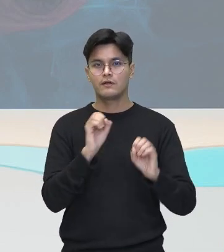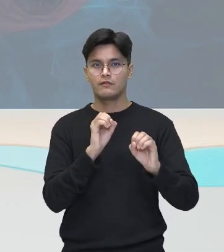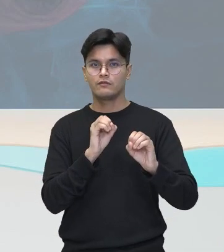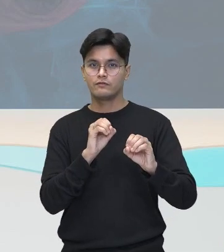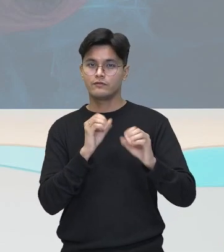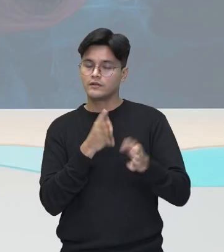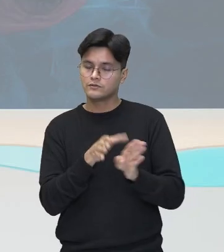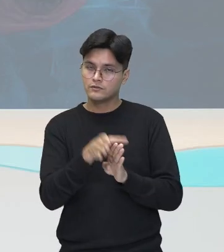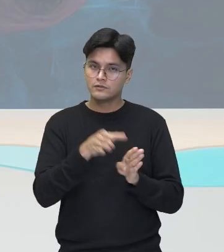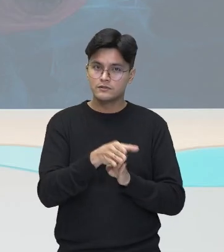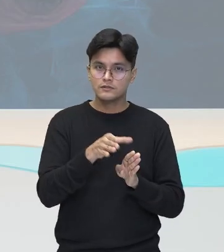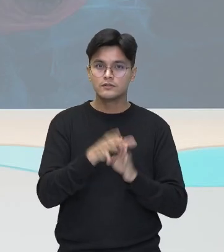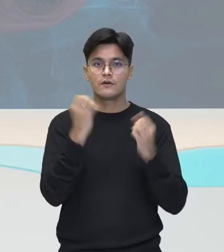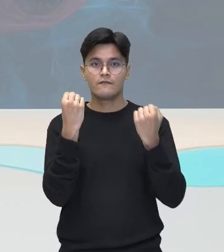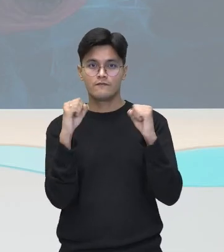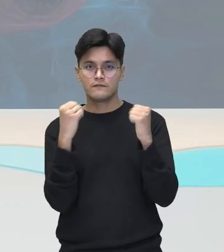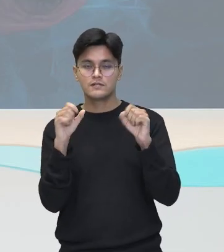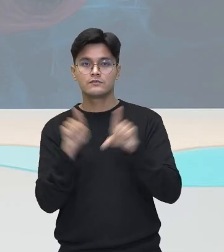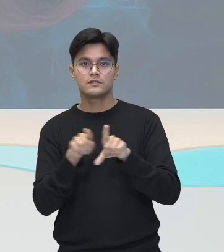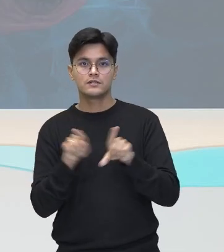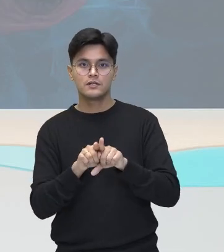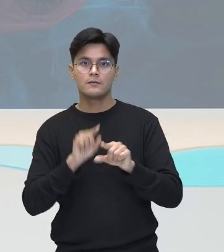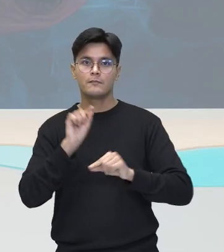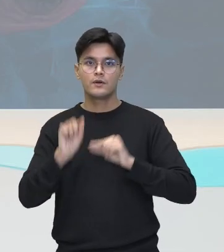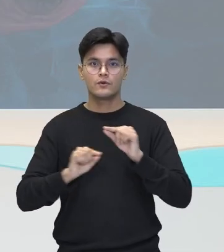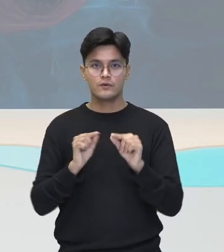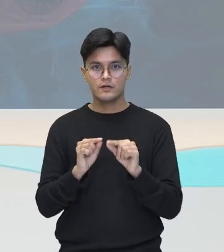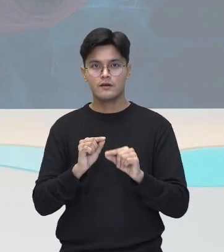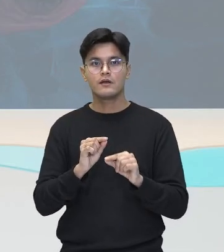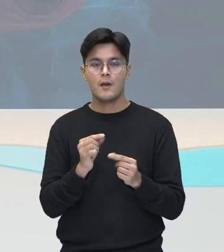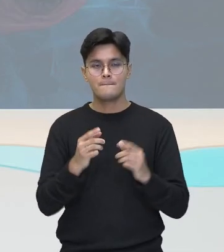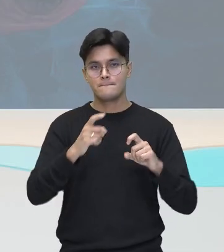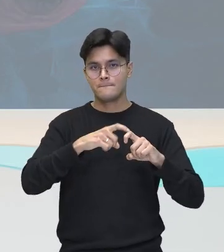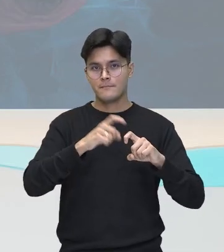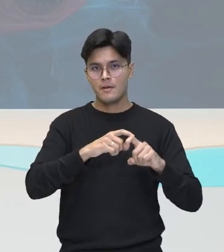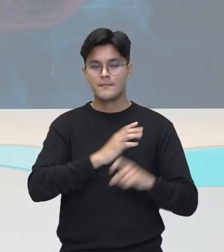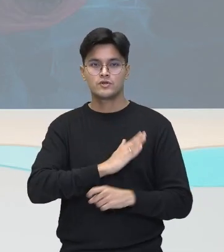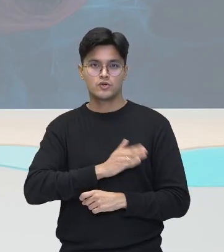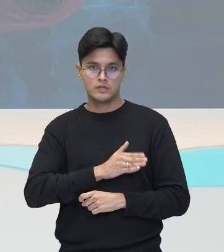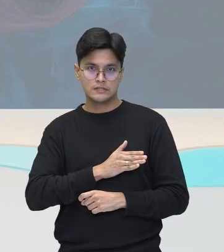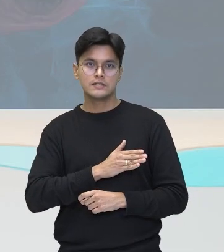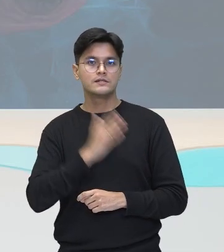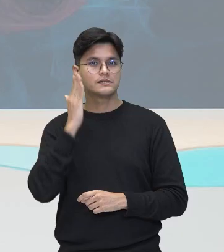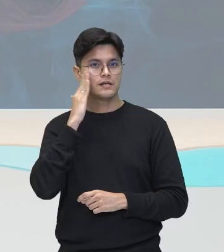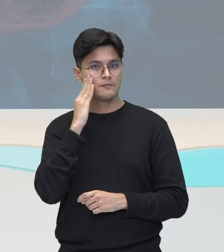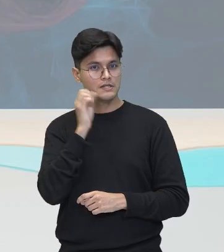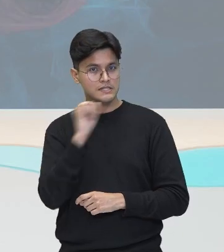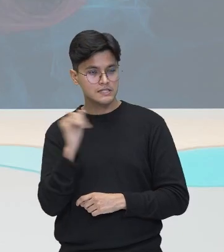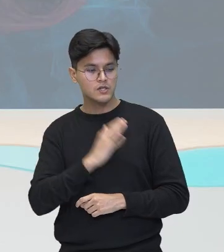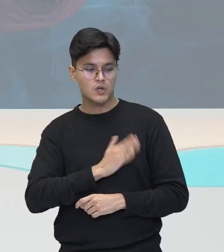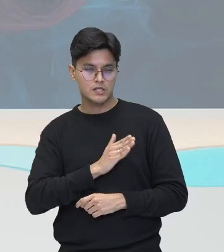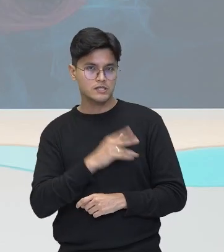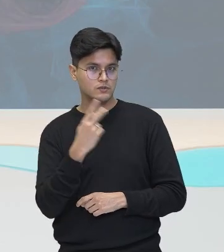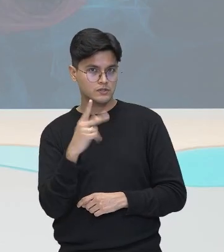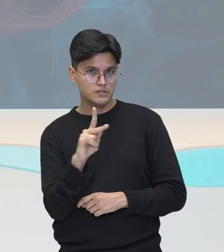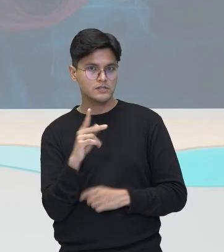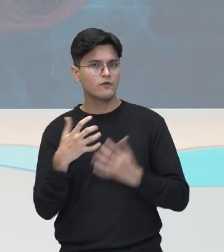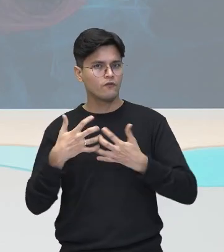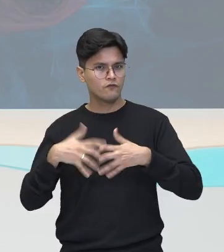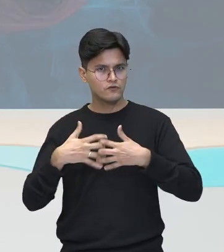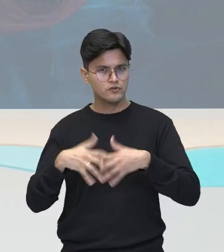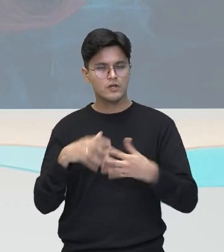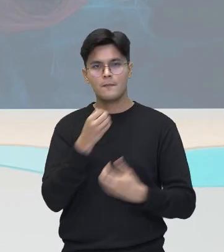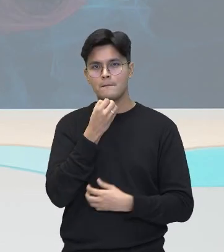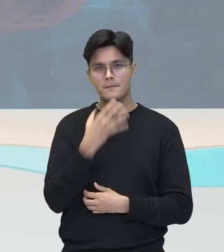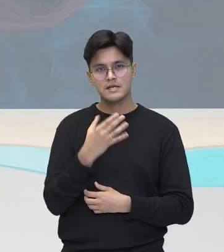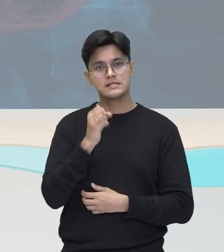endocrinologista, beleza? O cardiologista vai ver se seu coração está bom, sua pressão está boa, né? Se você aguenta fazer